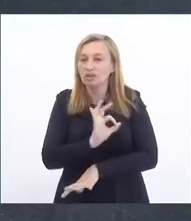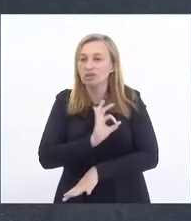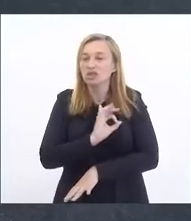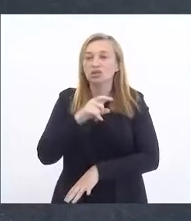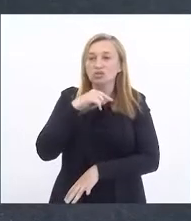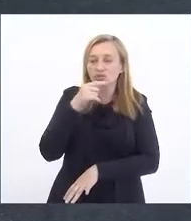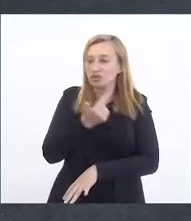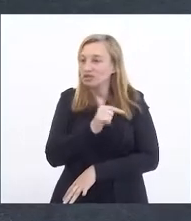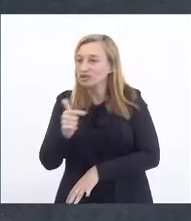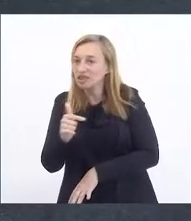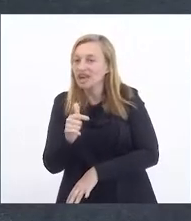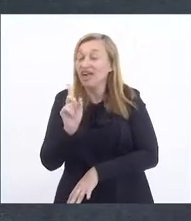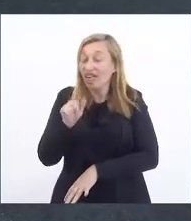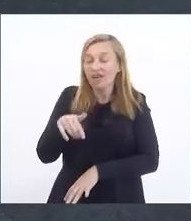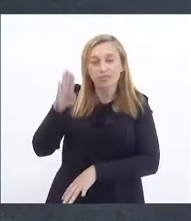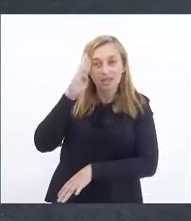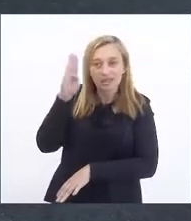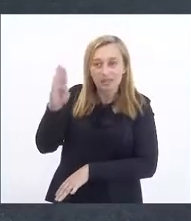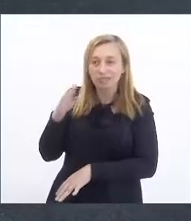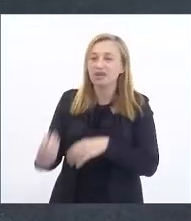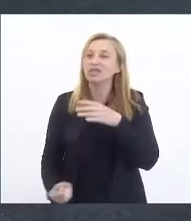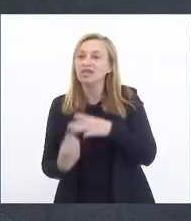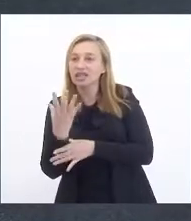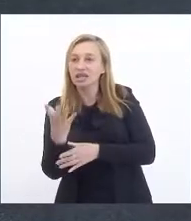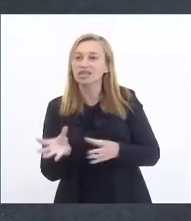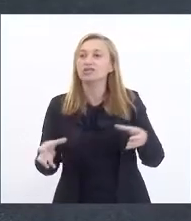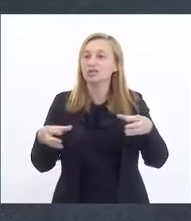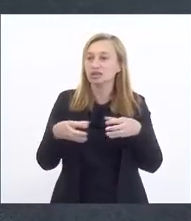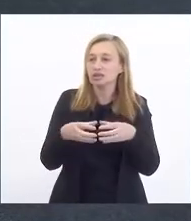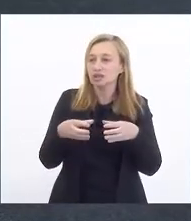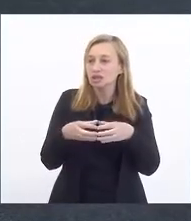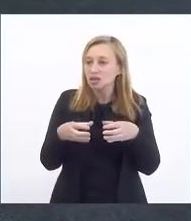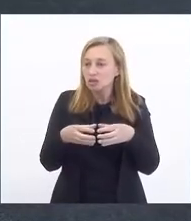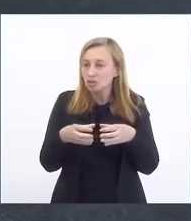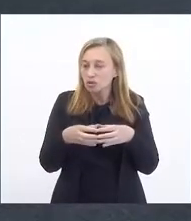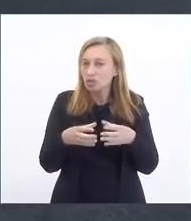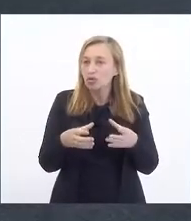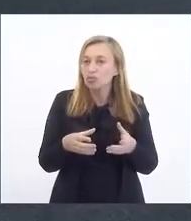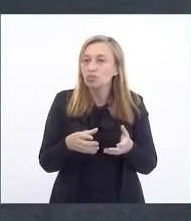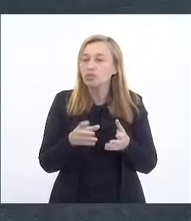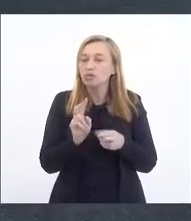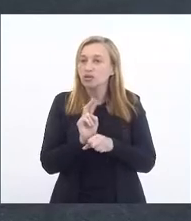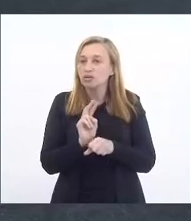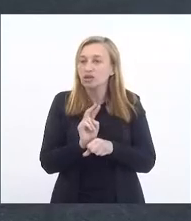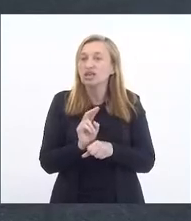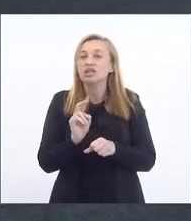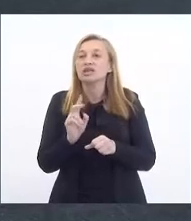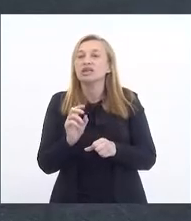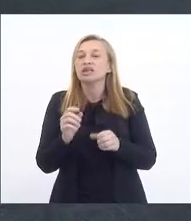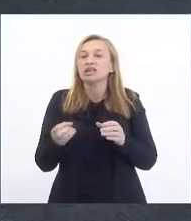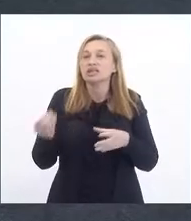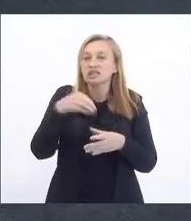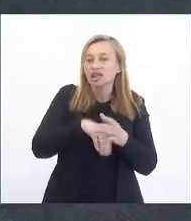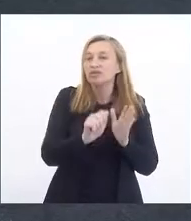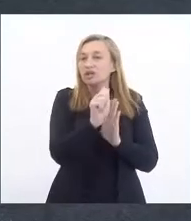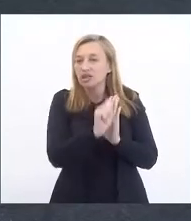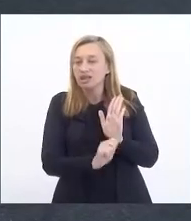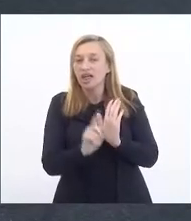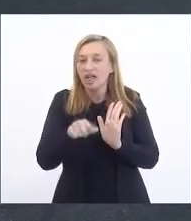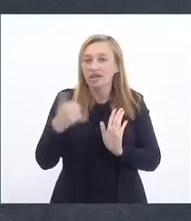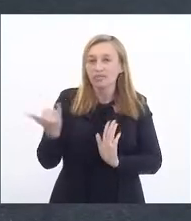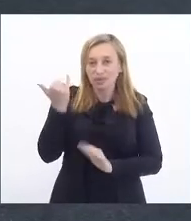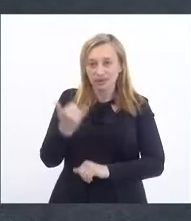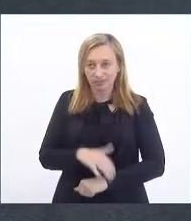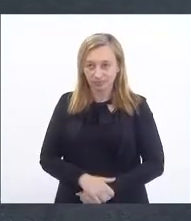nenhuma essa criação desse observatório que também já está previsto no nosso relatório será muito